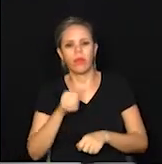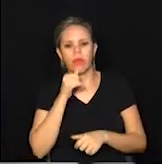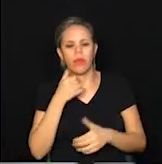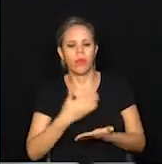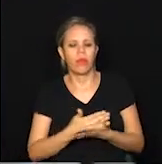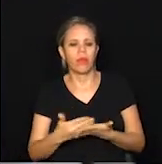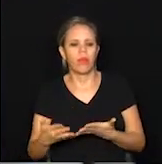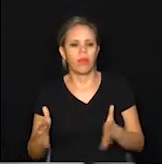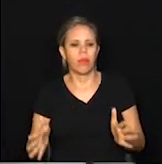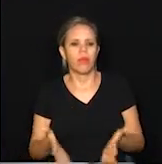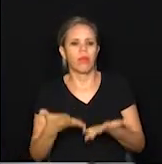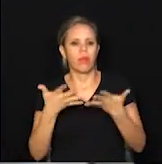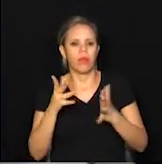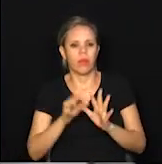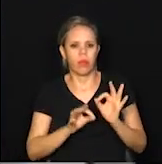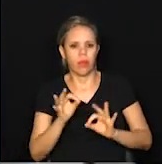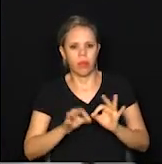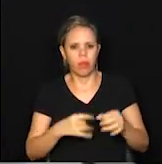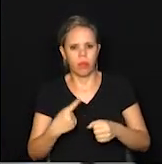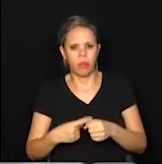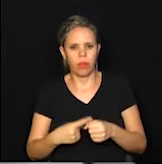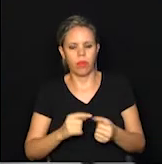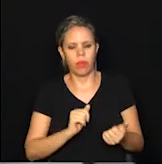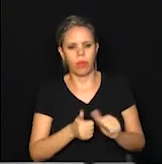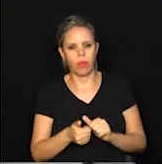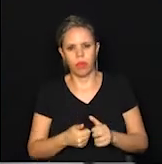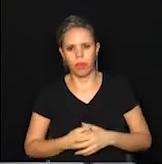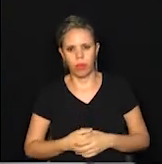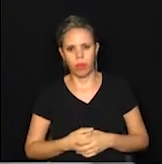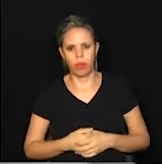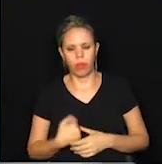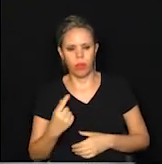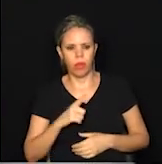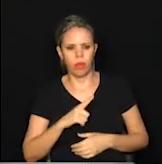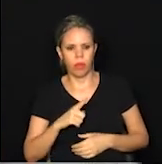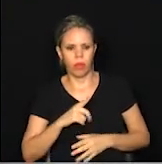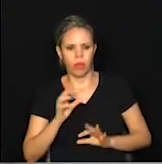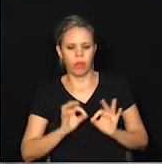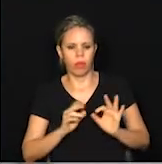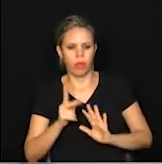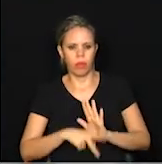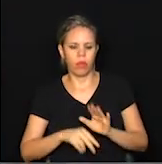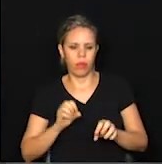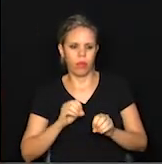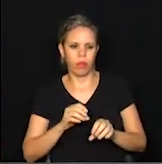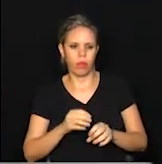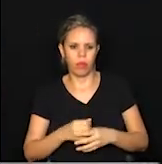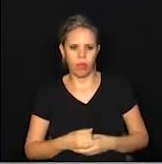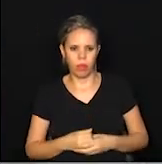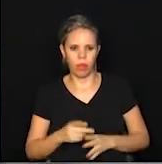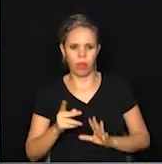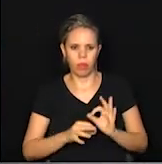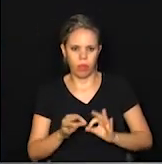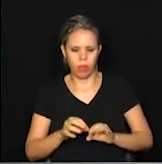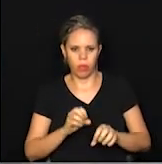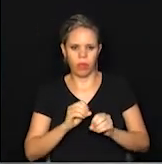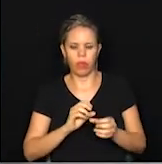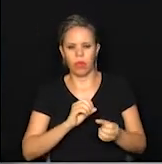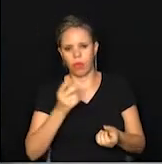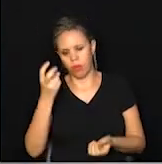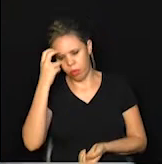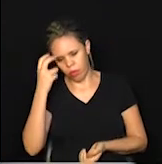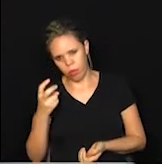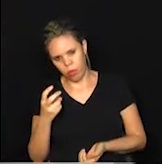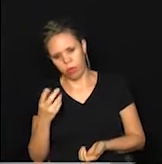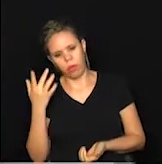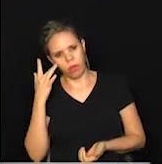a estimular um plano municipal do esporte, como nós já temos um plano municipal de educação, um plano municipal de cultura. Eu